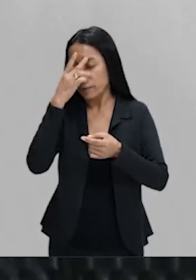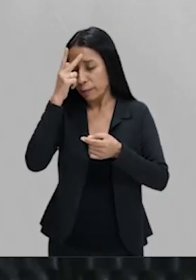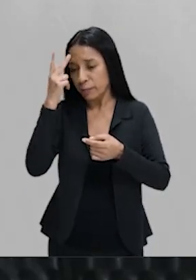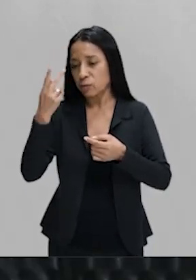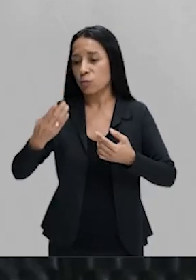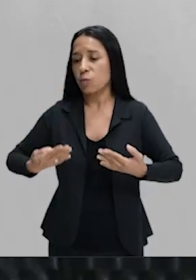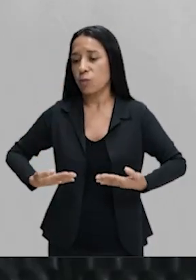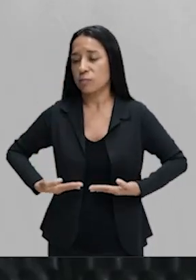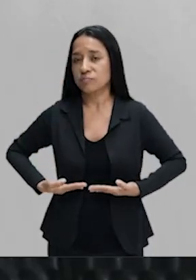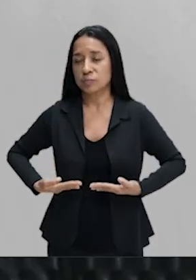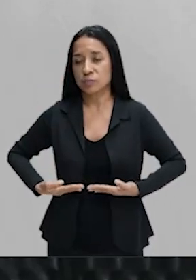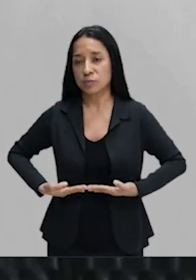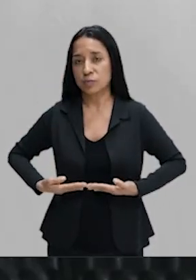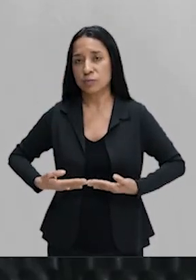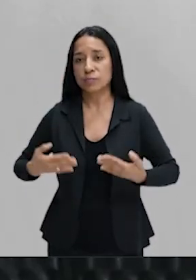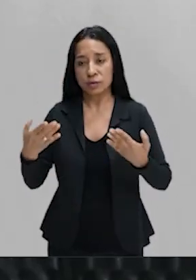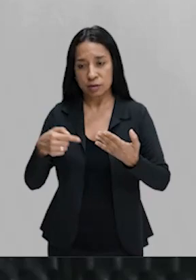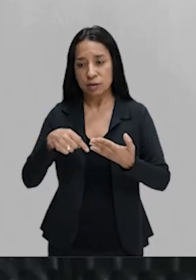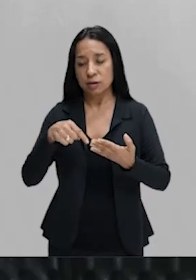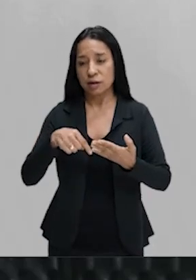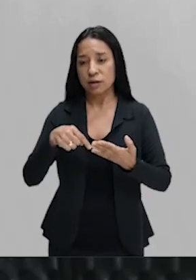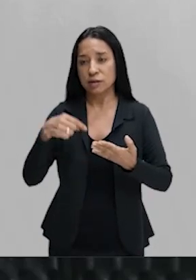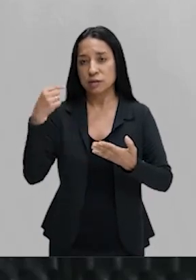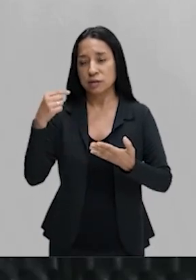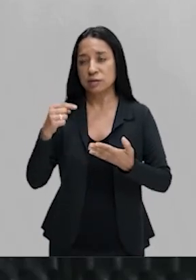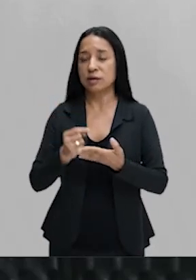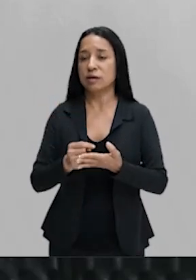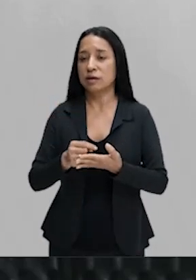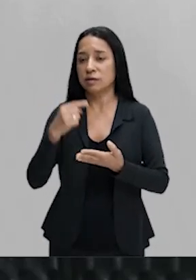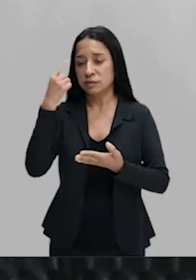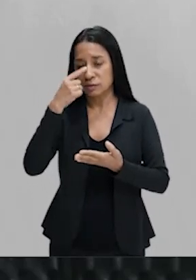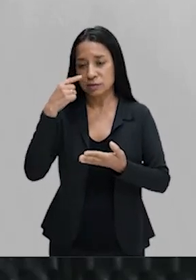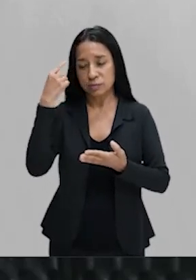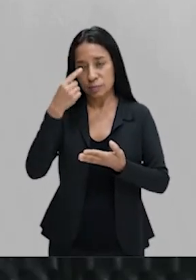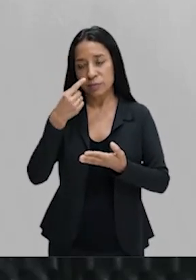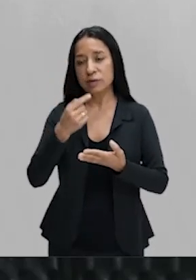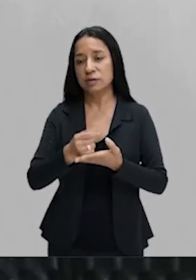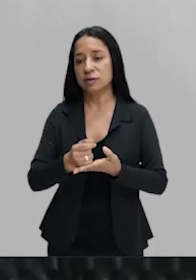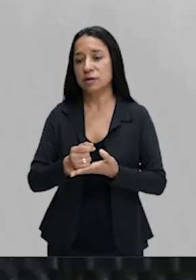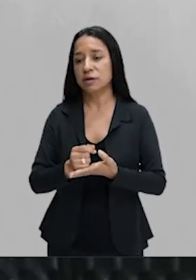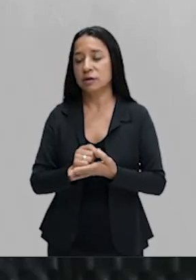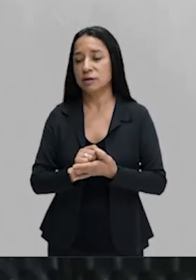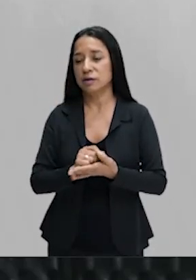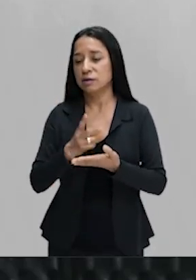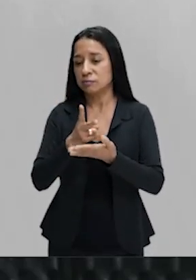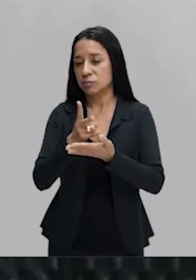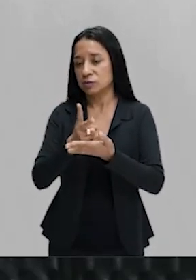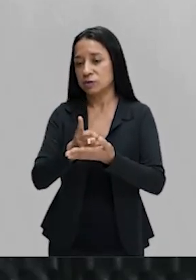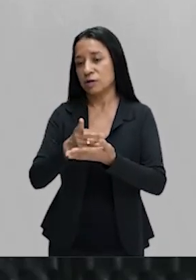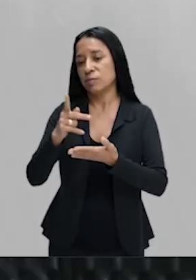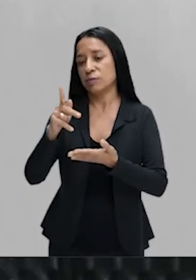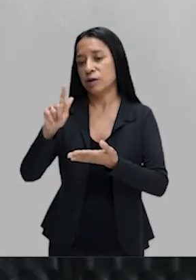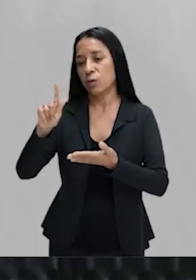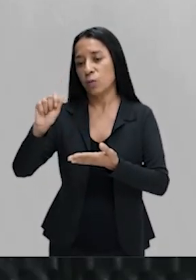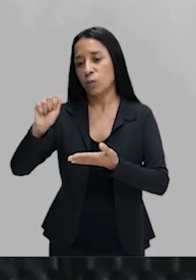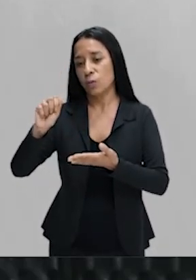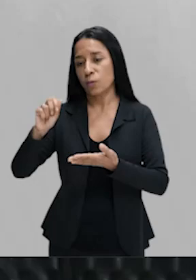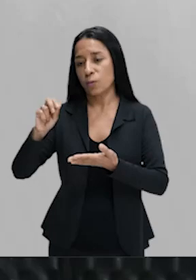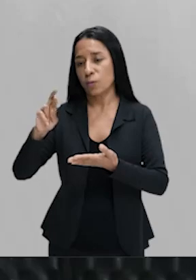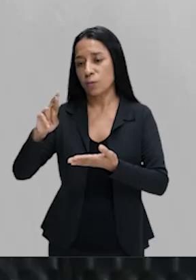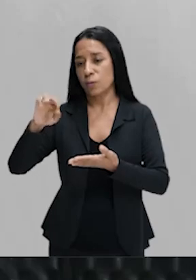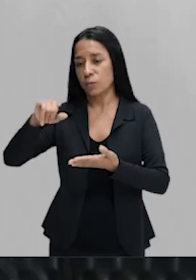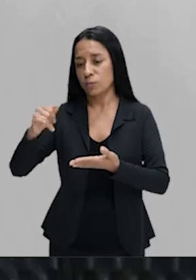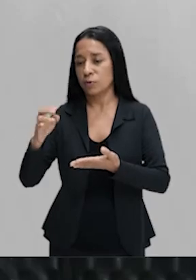tá? Mas aqui nesse caso, se você estiver na Espanha, você vai dar propina. Cuidado ao dizer que vai dar propina aqui no Brasil,